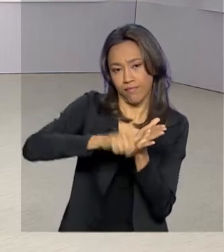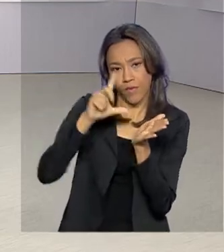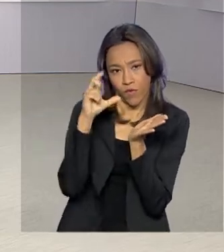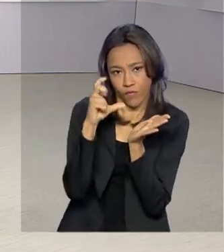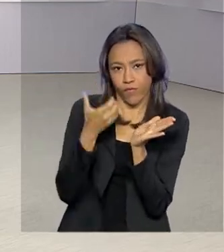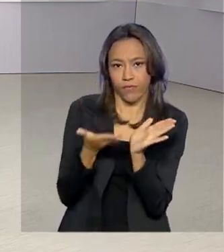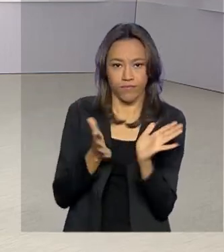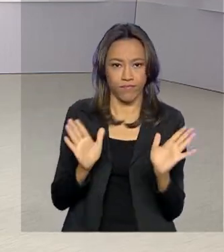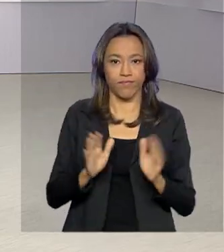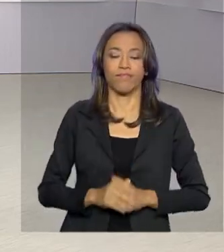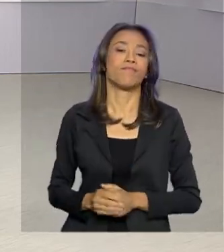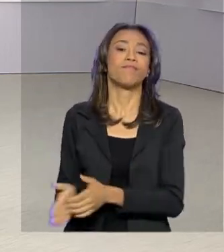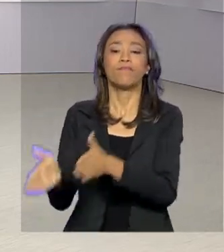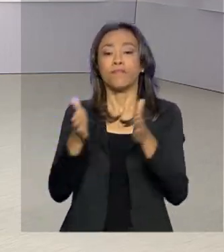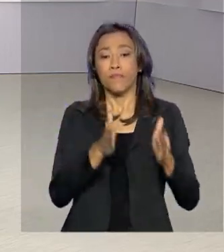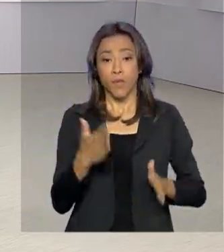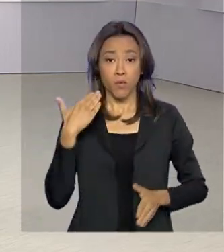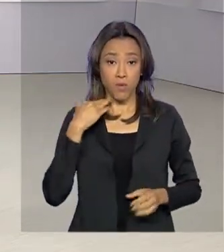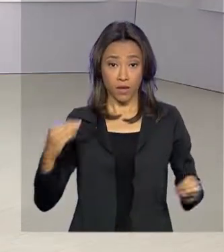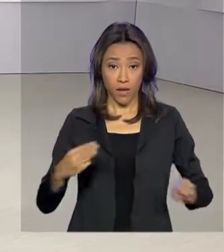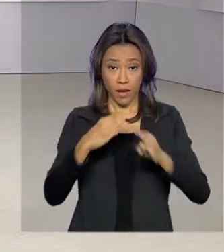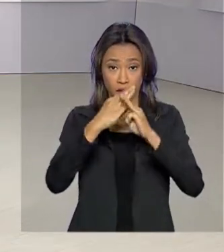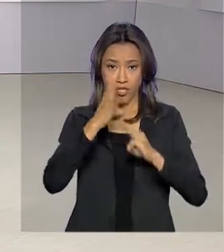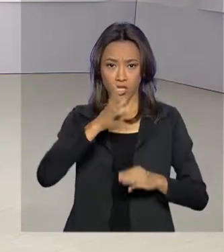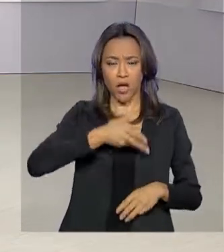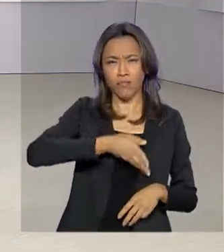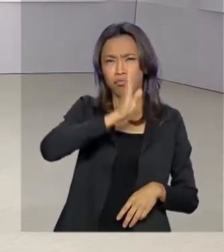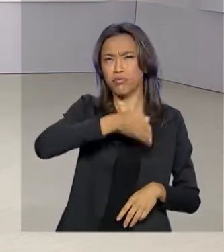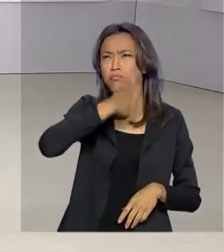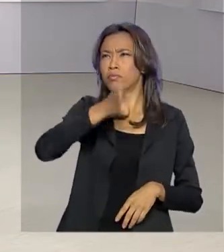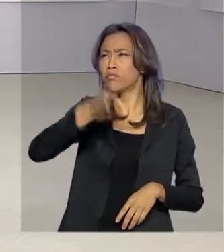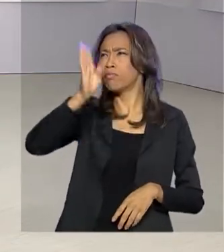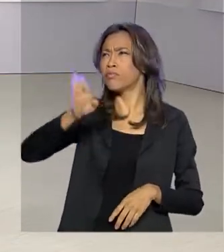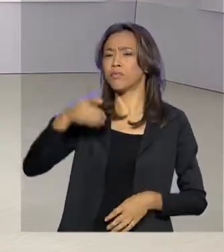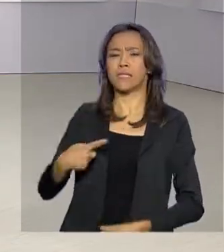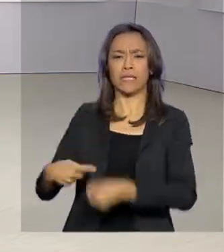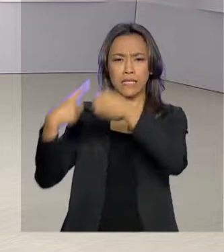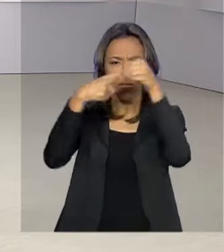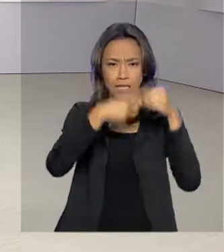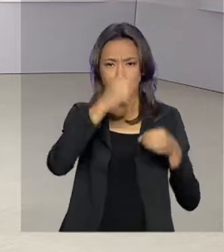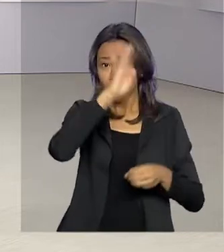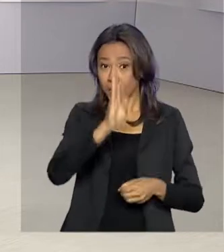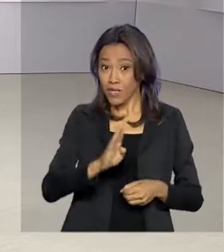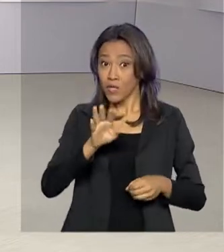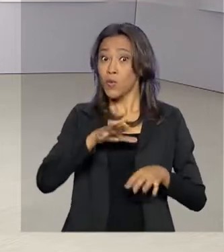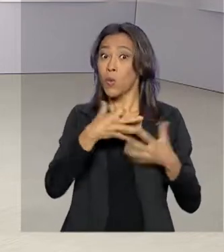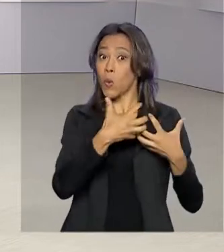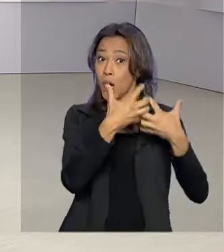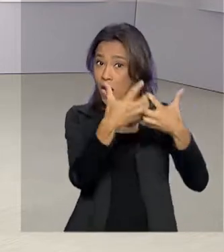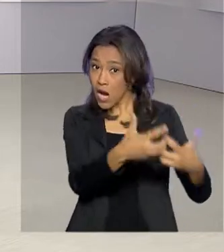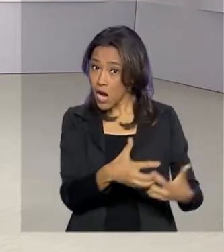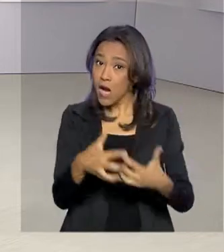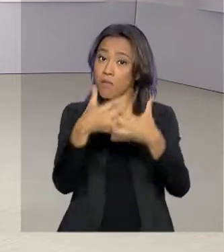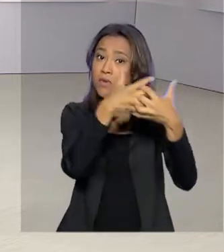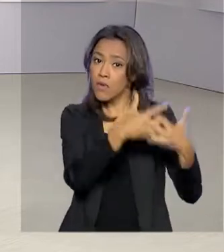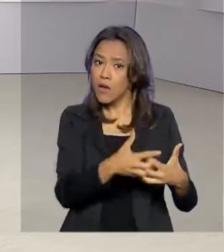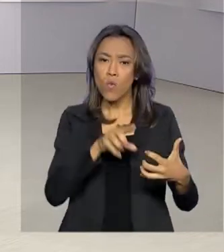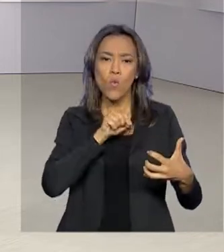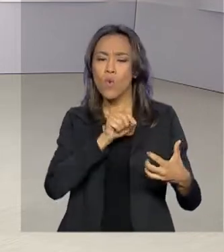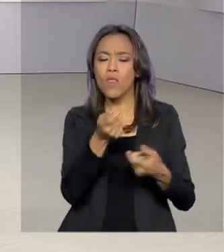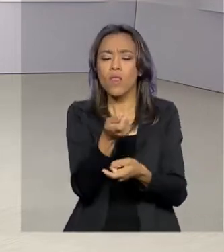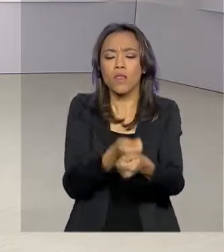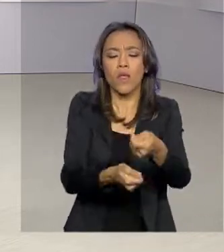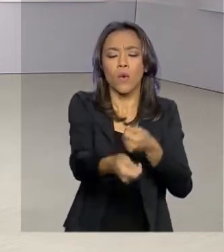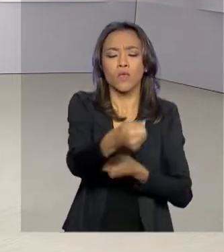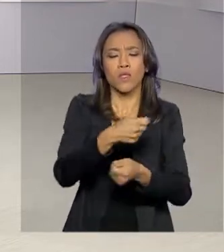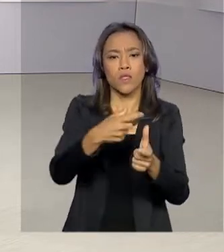A Caixa Econômica Federal já percorreu dezenas de cidades do país com um caminhão de renegociação de dívidas, a